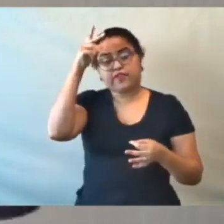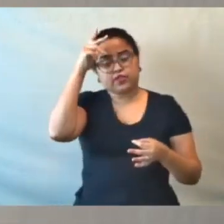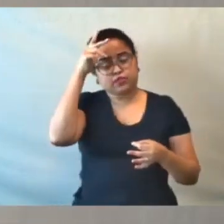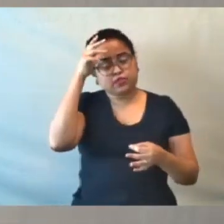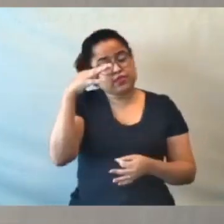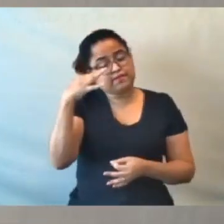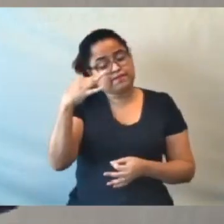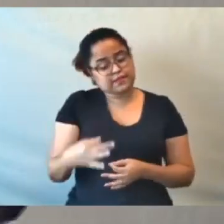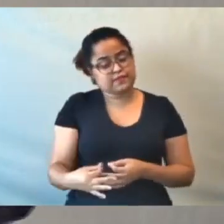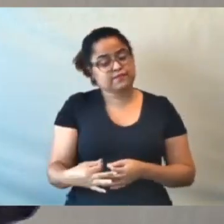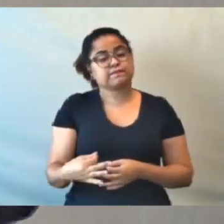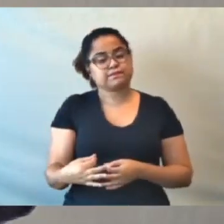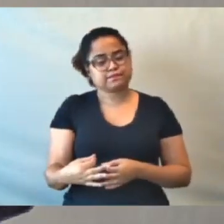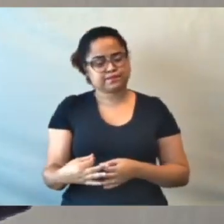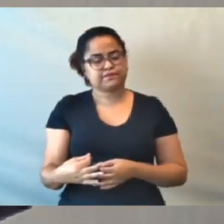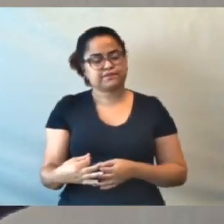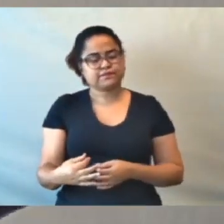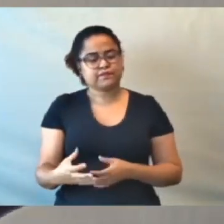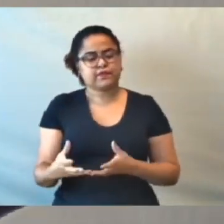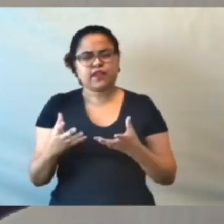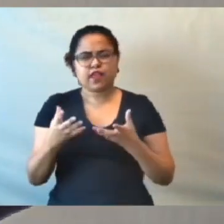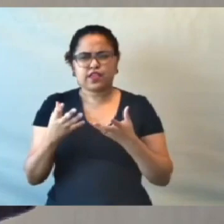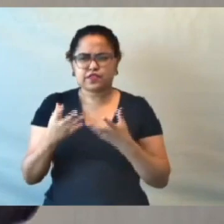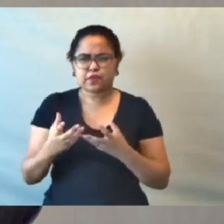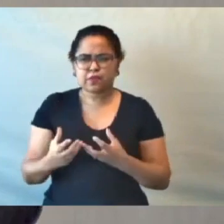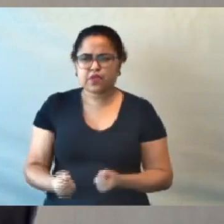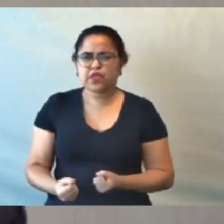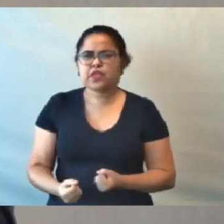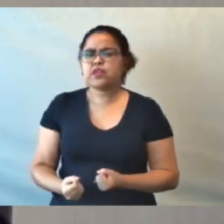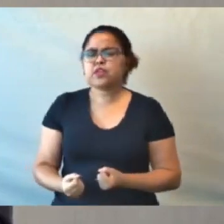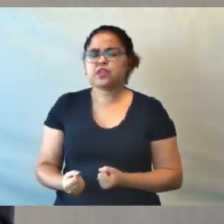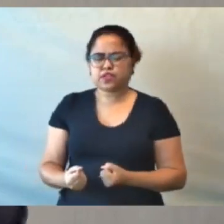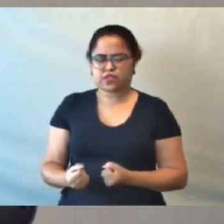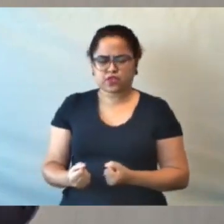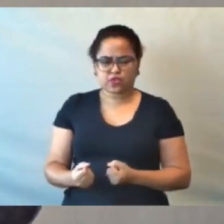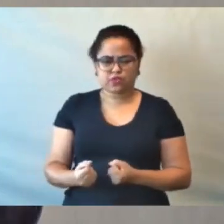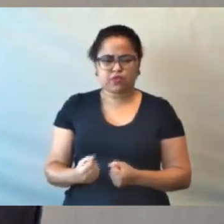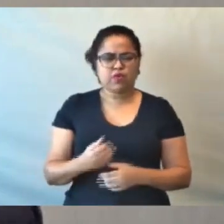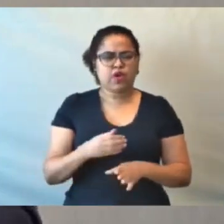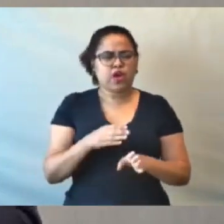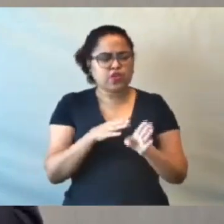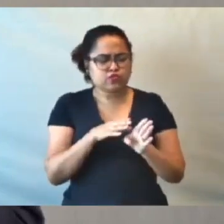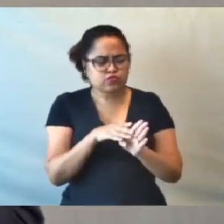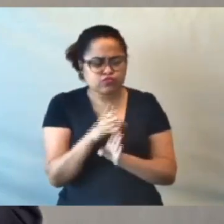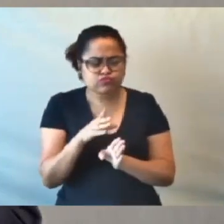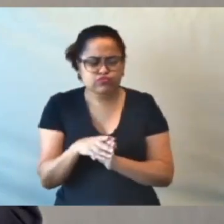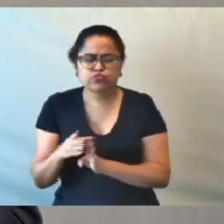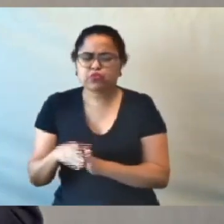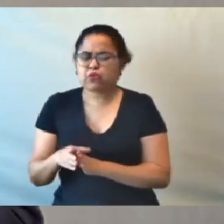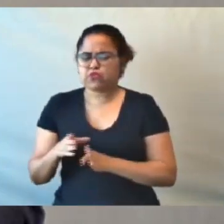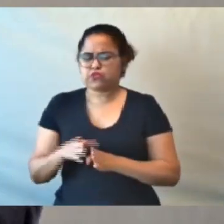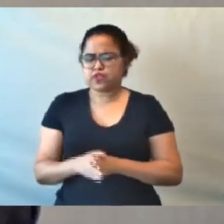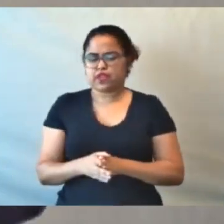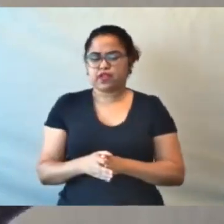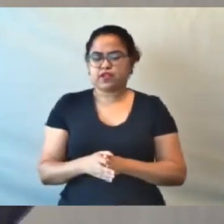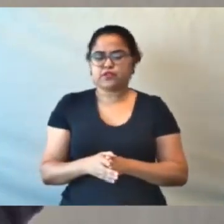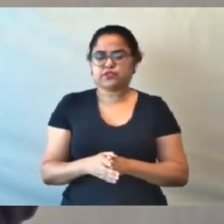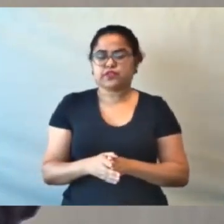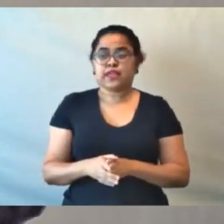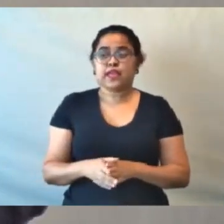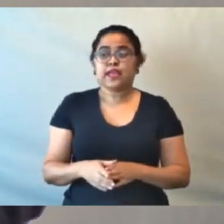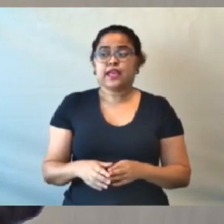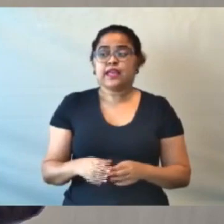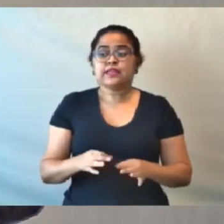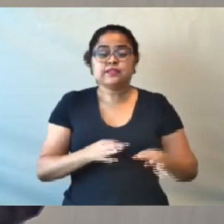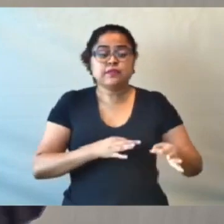recebido todas as recomendações e se preparado para um novo modelo de contratação, onde ela